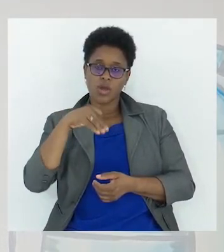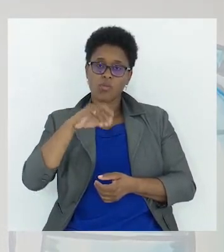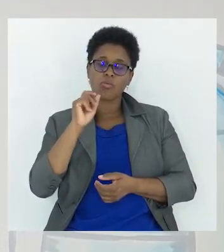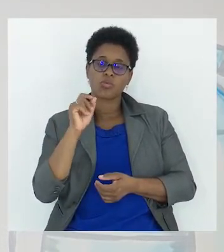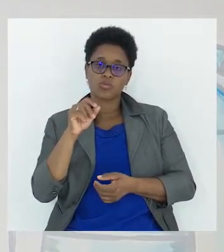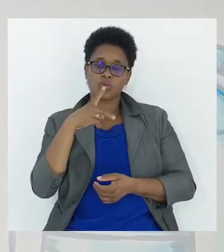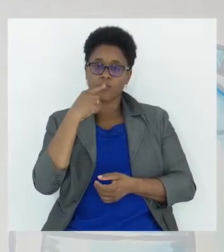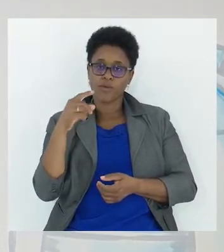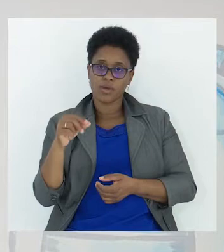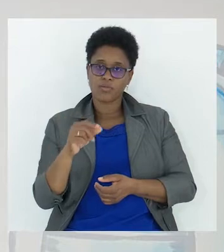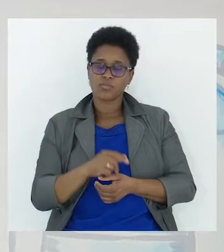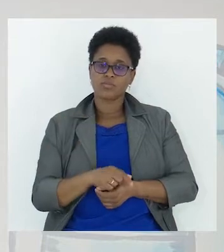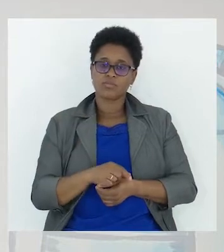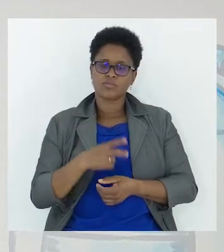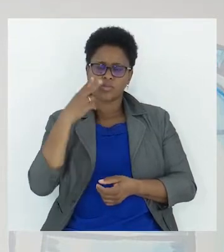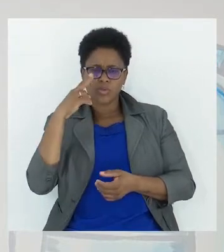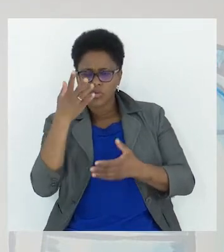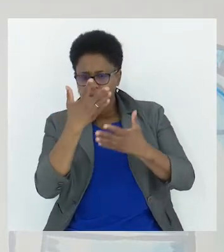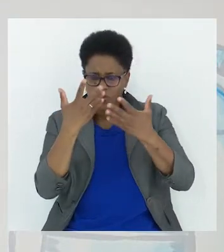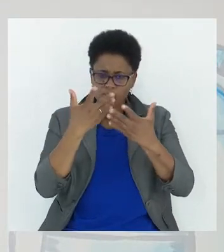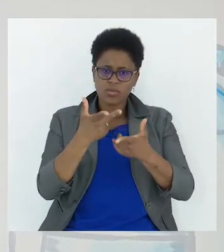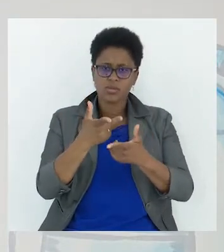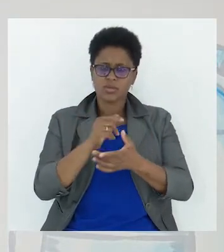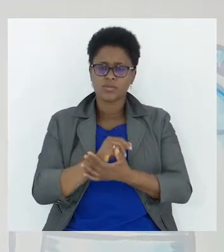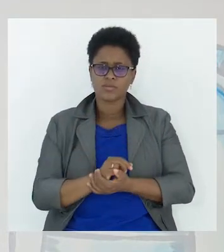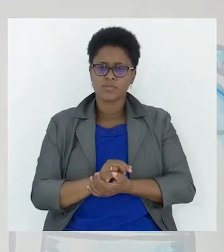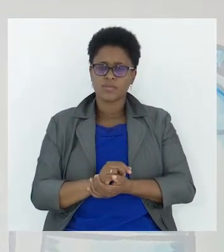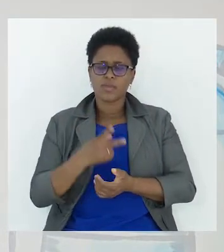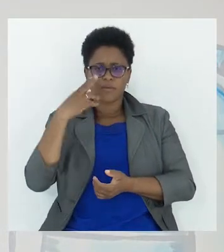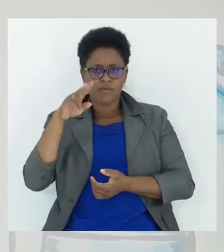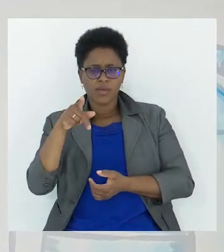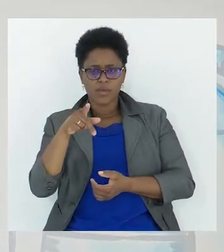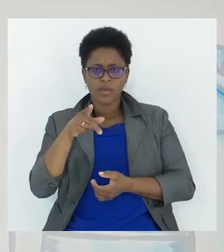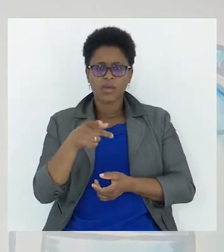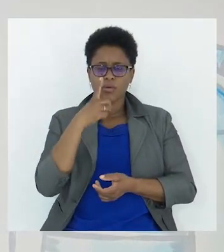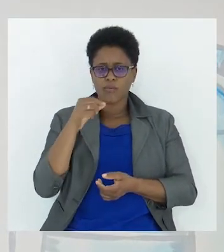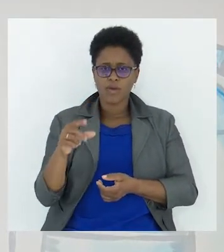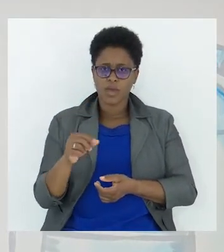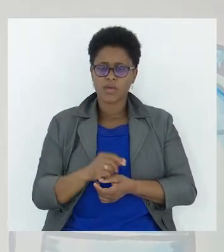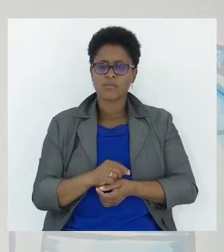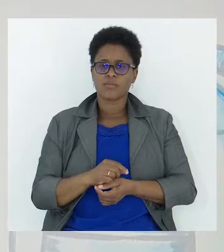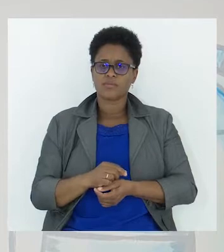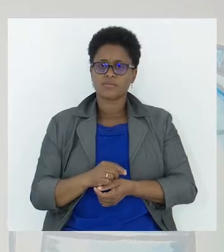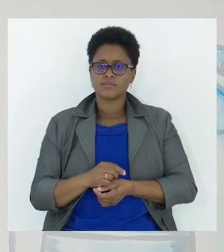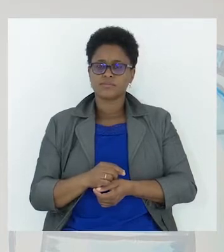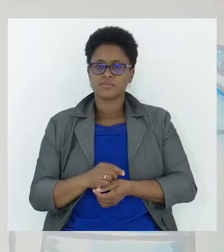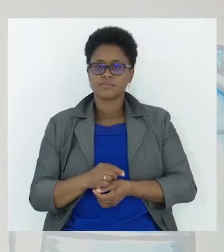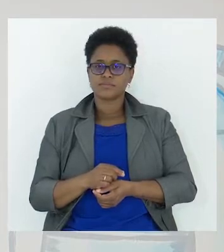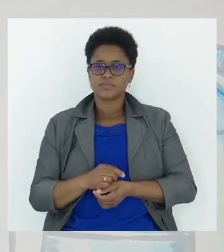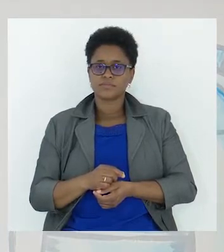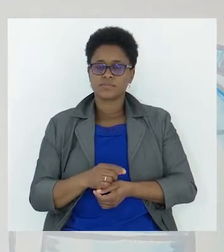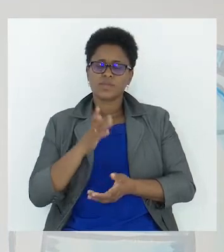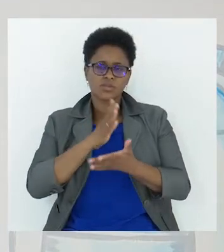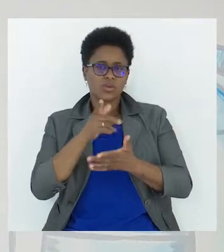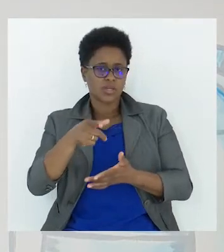pronominalização do verbo distrair-se. Repara que aqui é o verbo em si, o infinitivo, só que esse verbo está